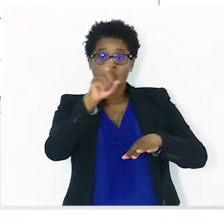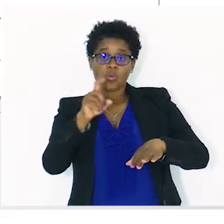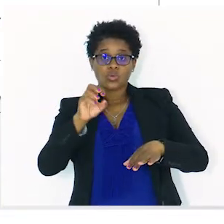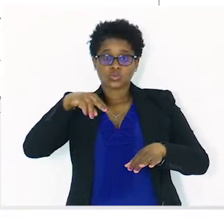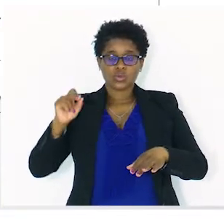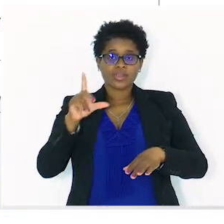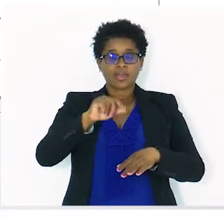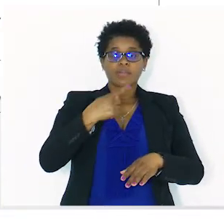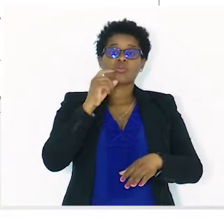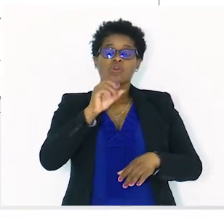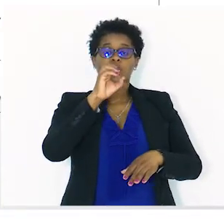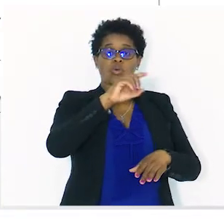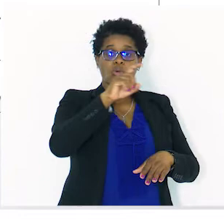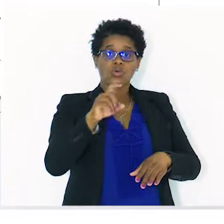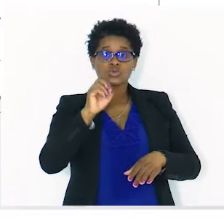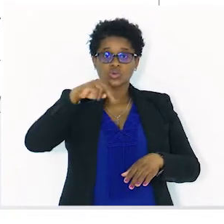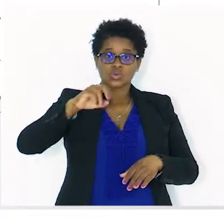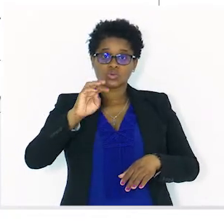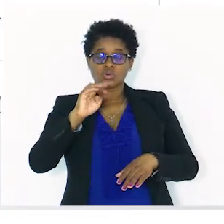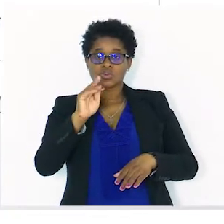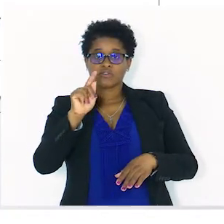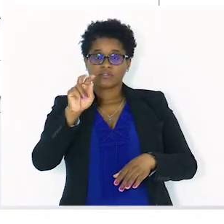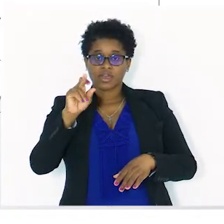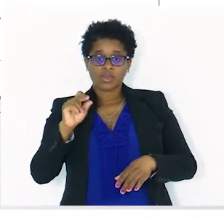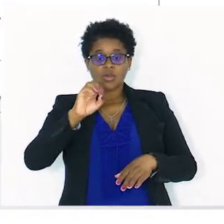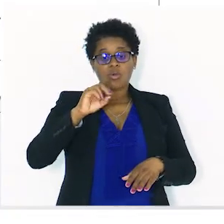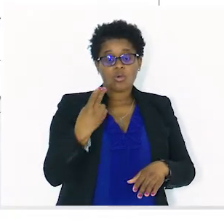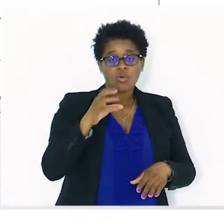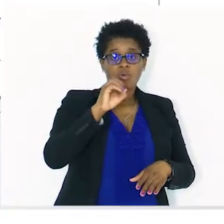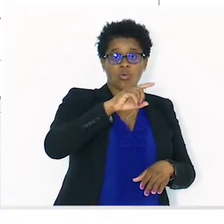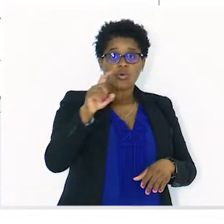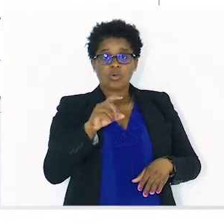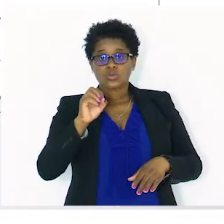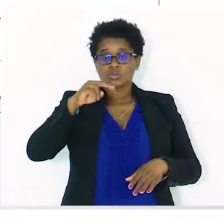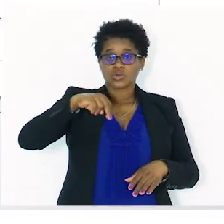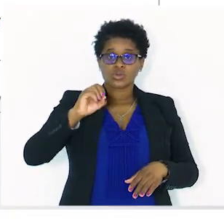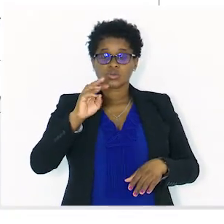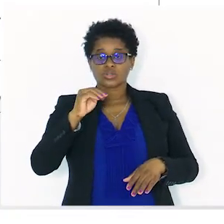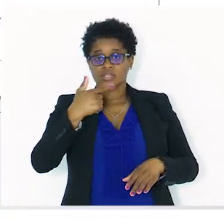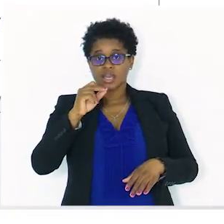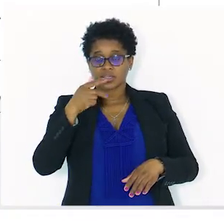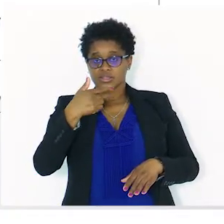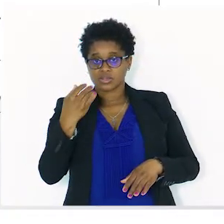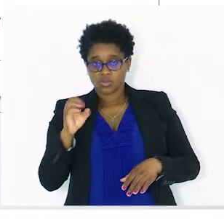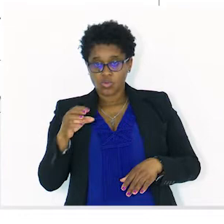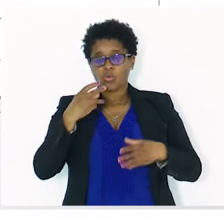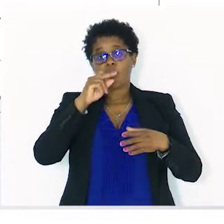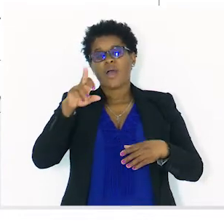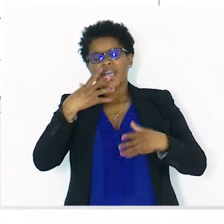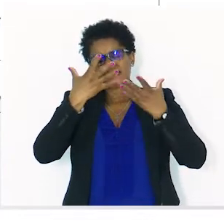de ozonosfera ou ozonostato. O ar é seco e relativamente